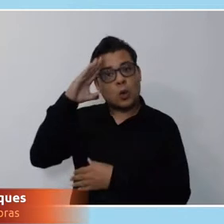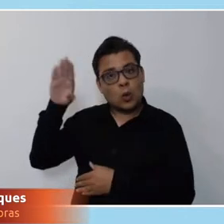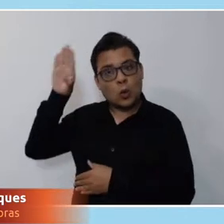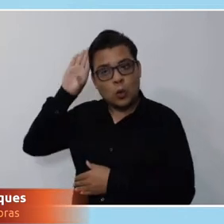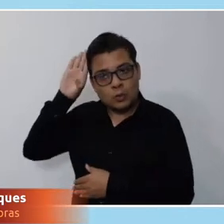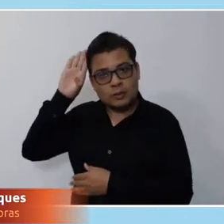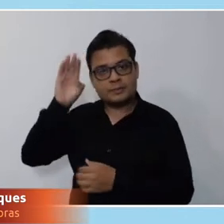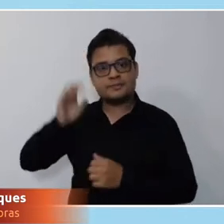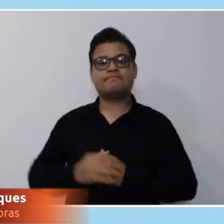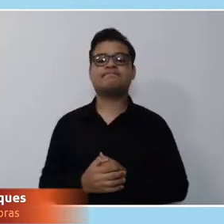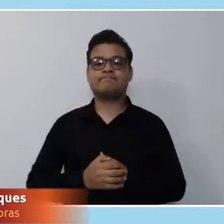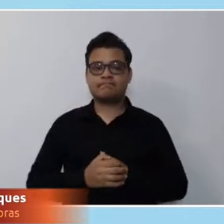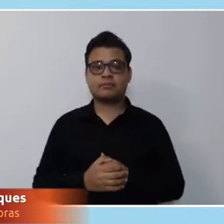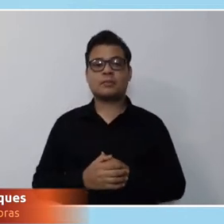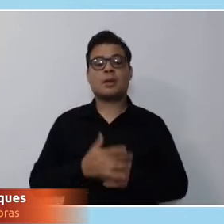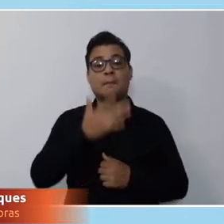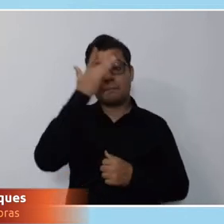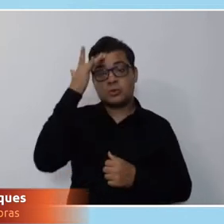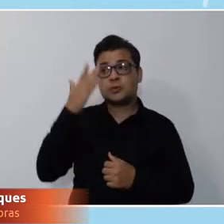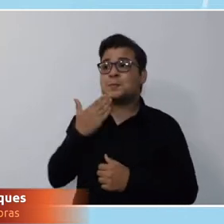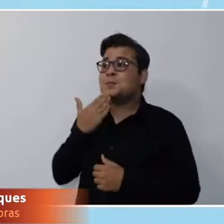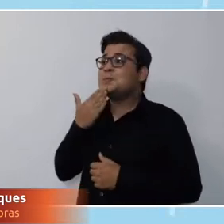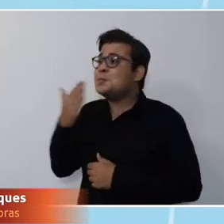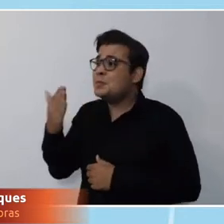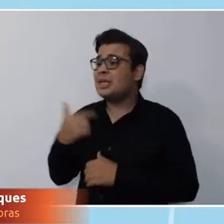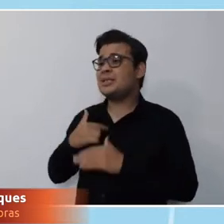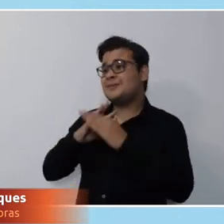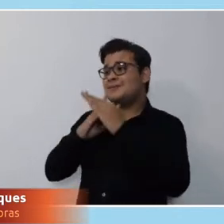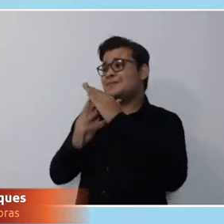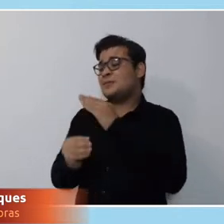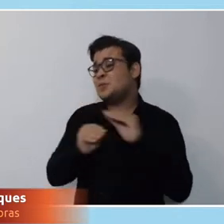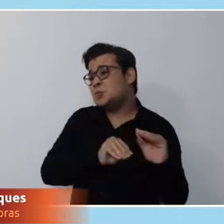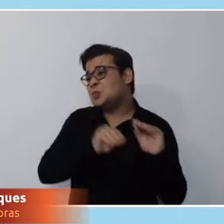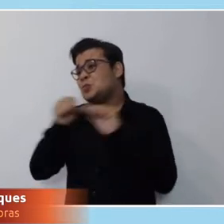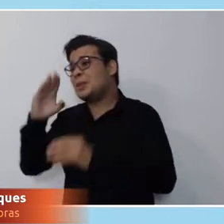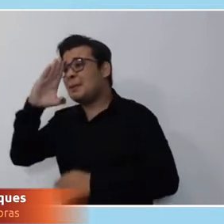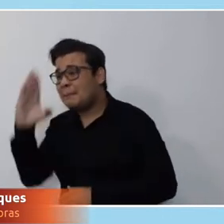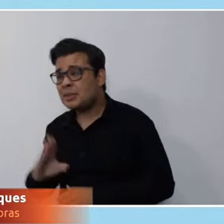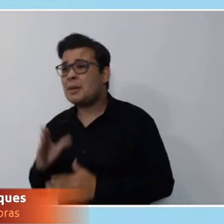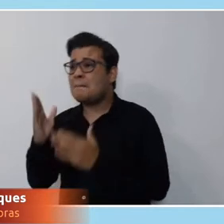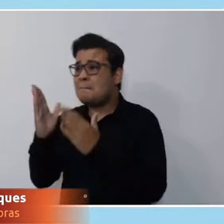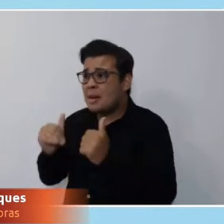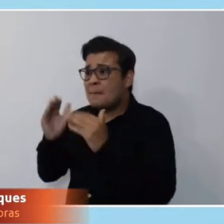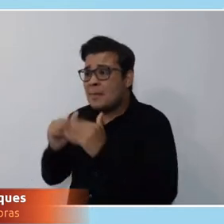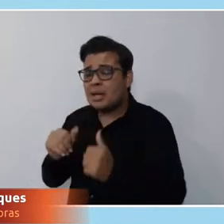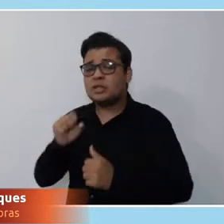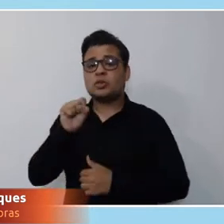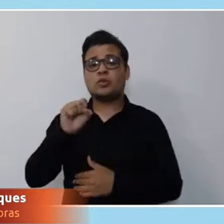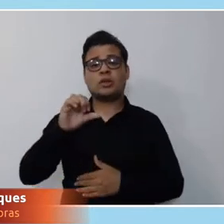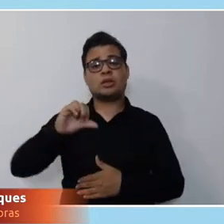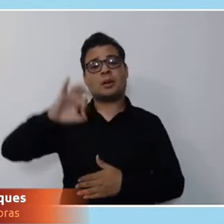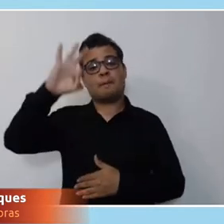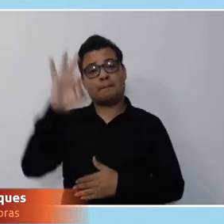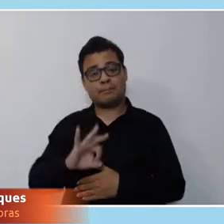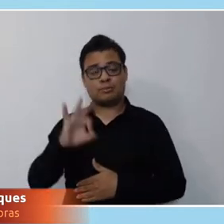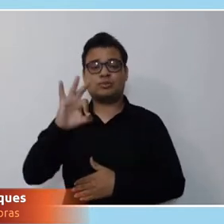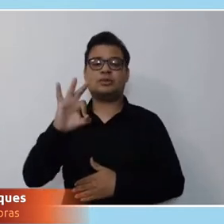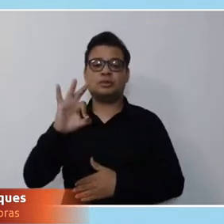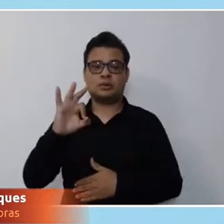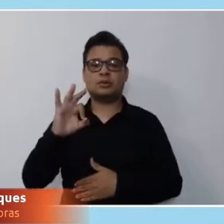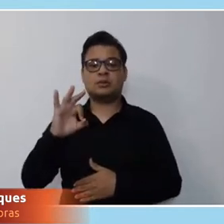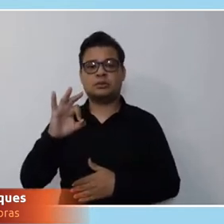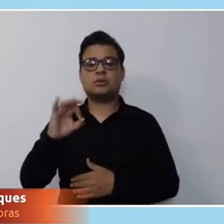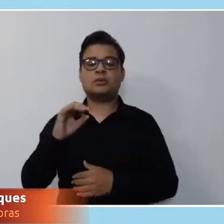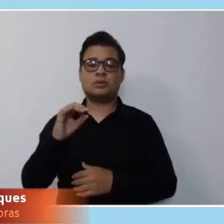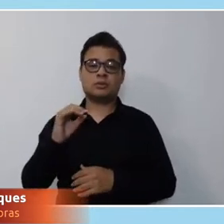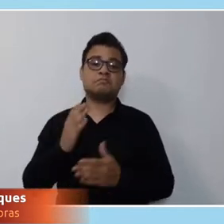aceitação de pedidos de refúgio para o Brasil foi de 89% entre 2016 e